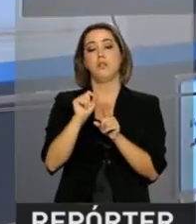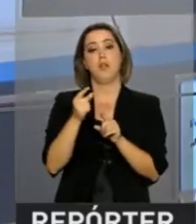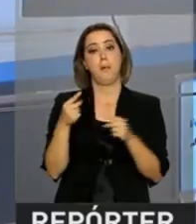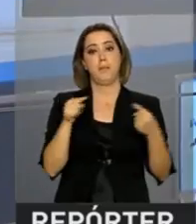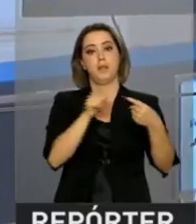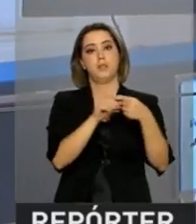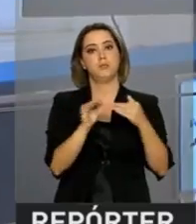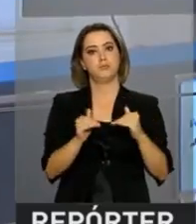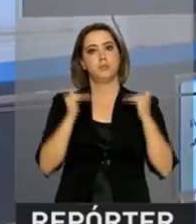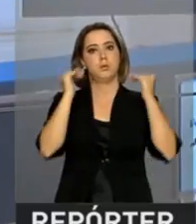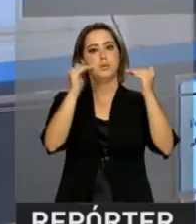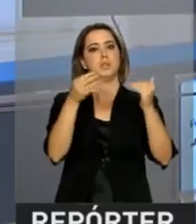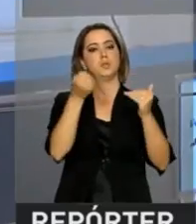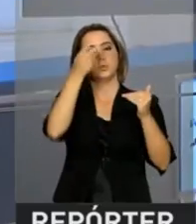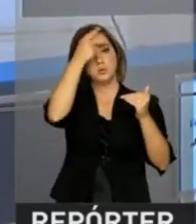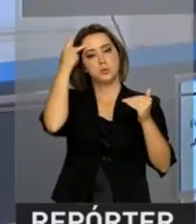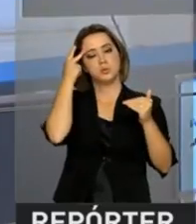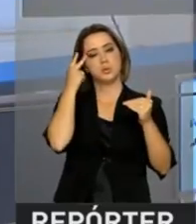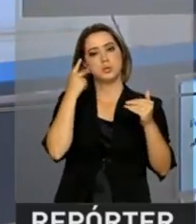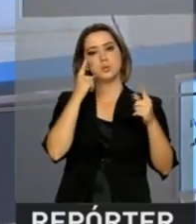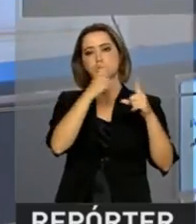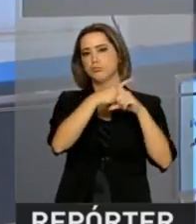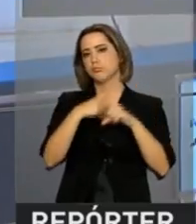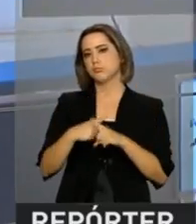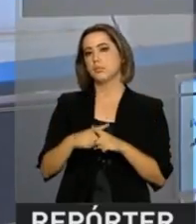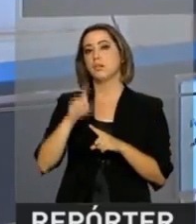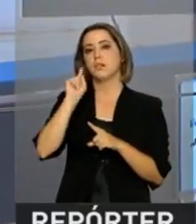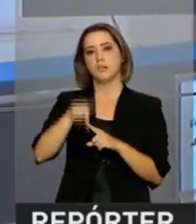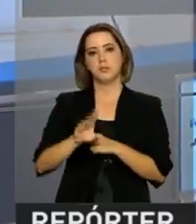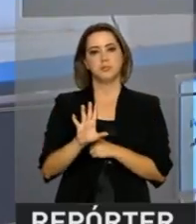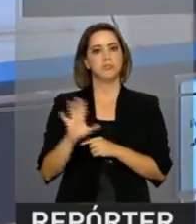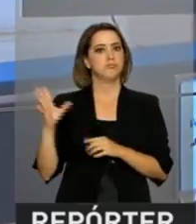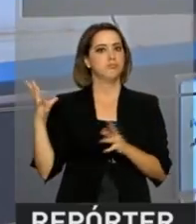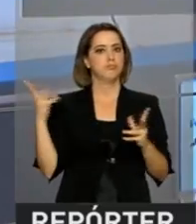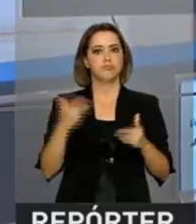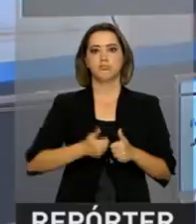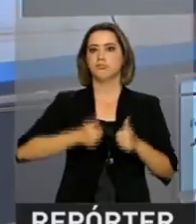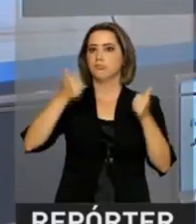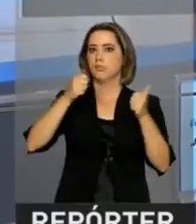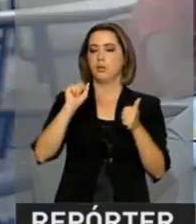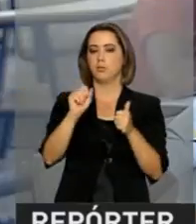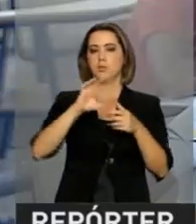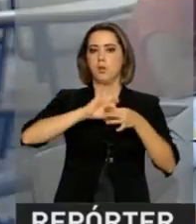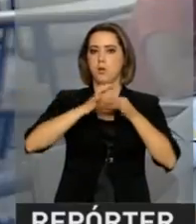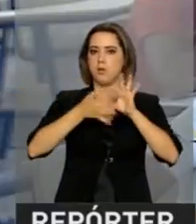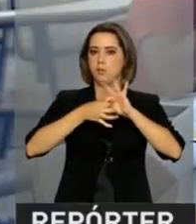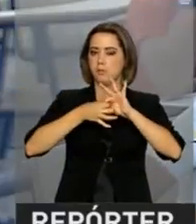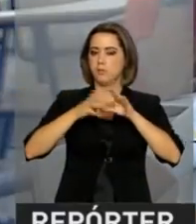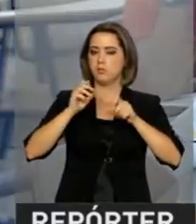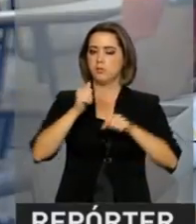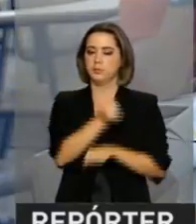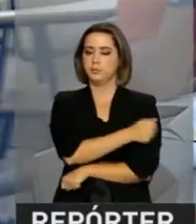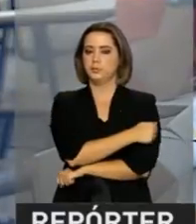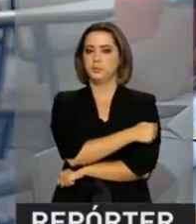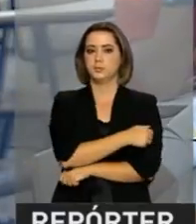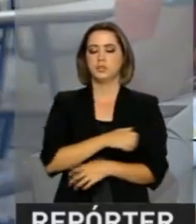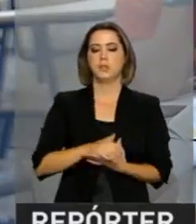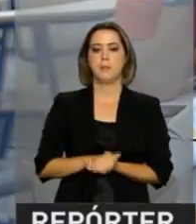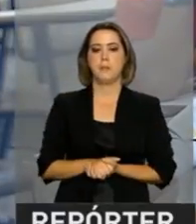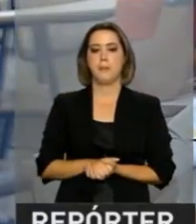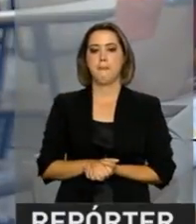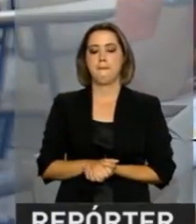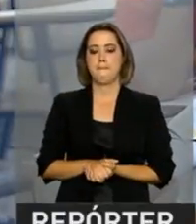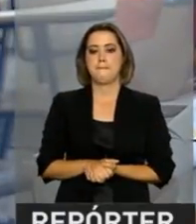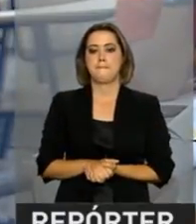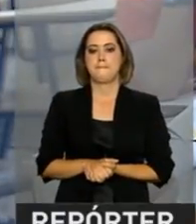número de participantes nessa disputa, que já é considerada a maior Olimpíada estudantil. despertar